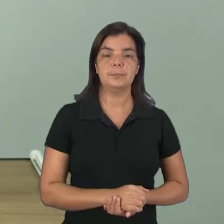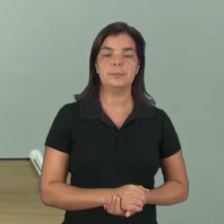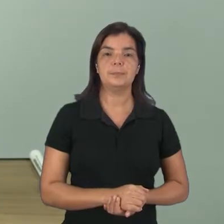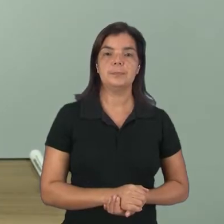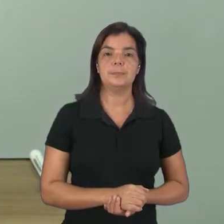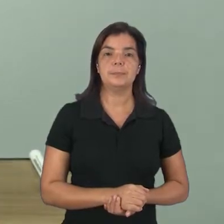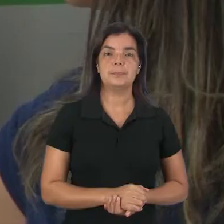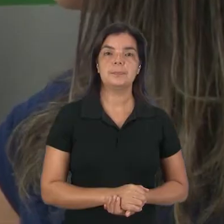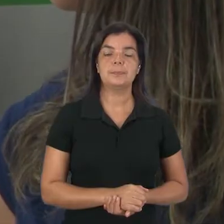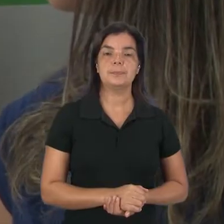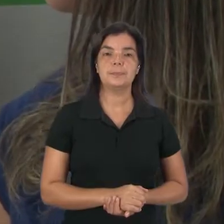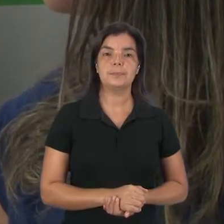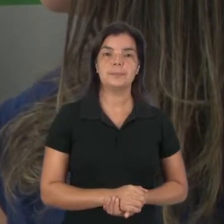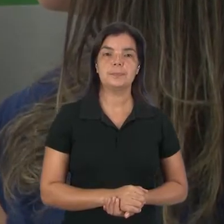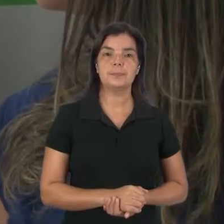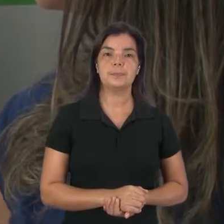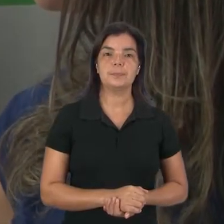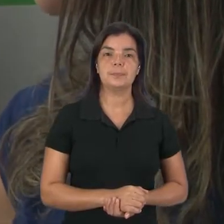mais